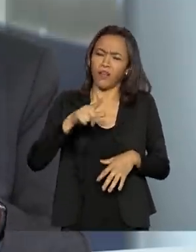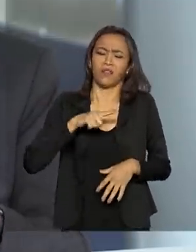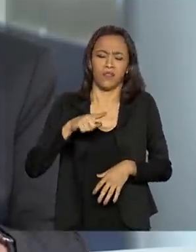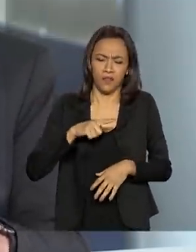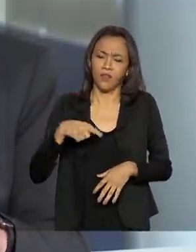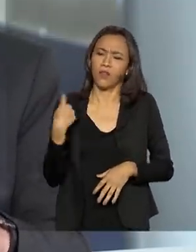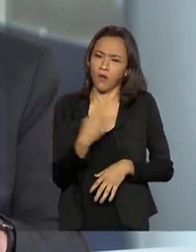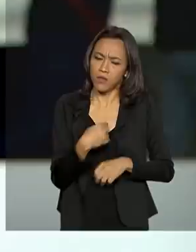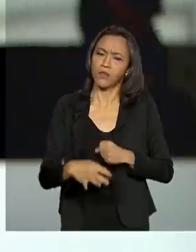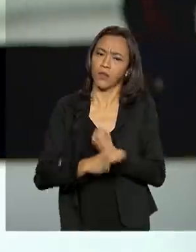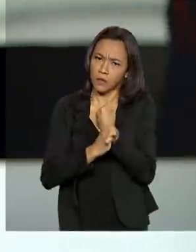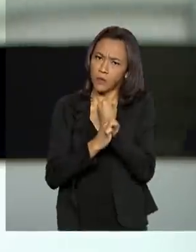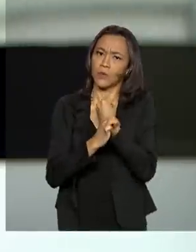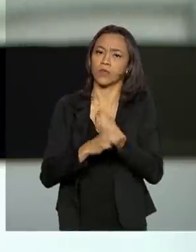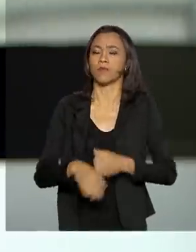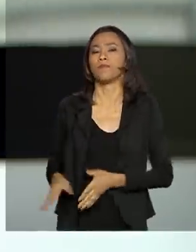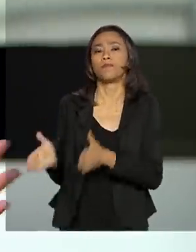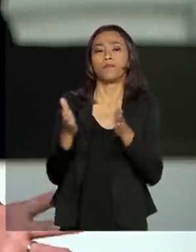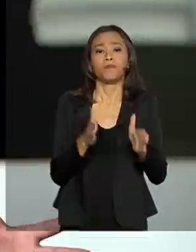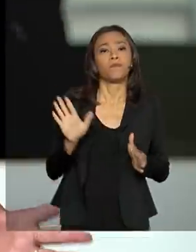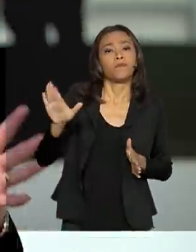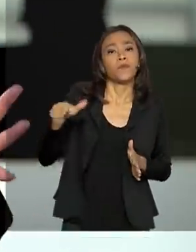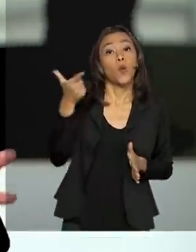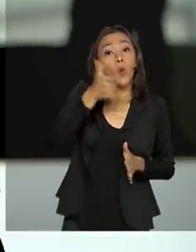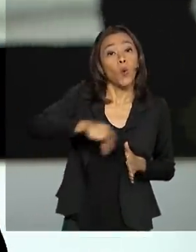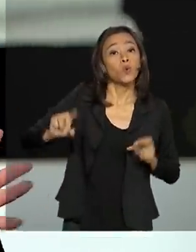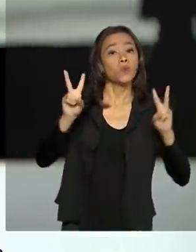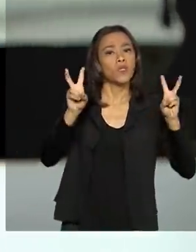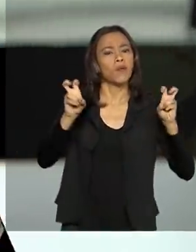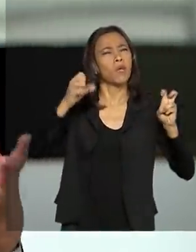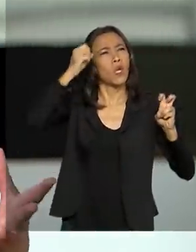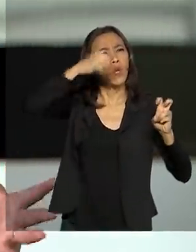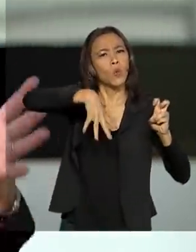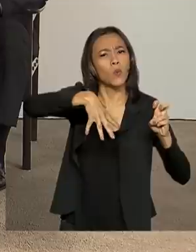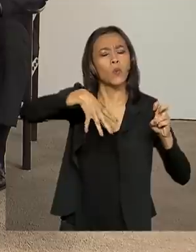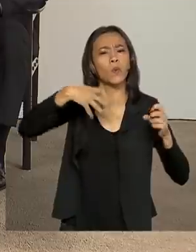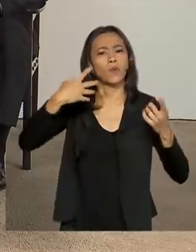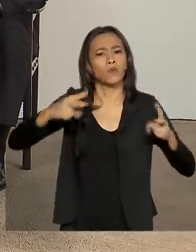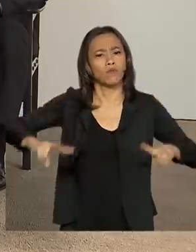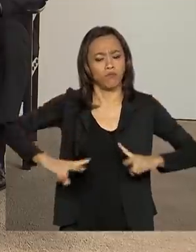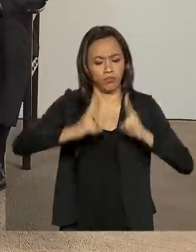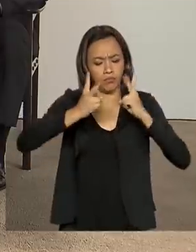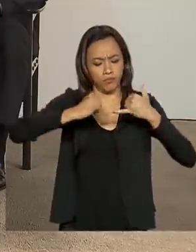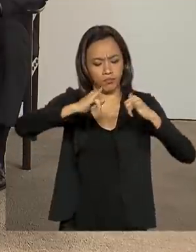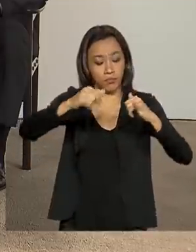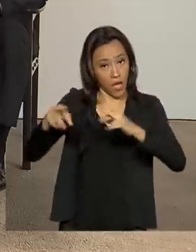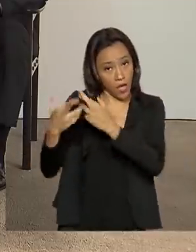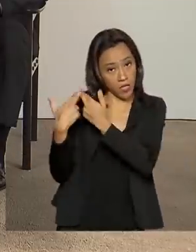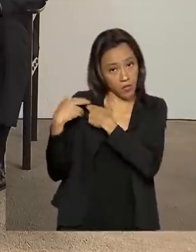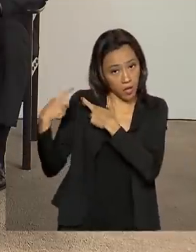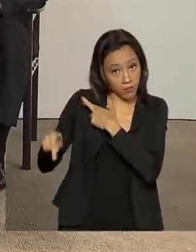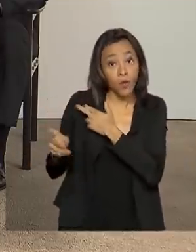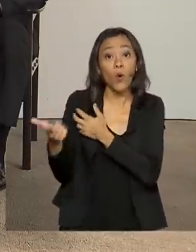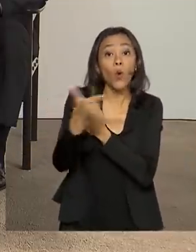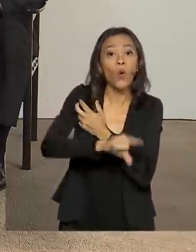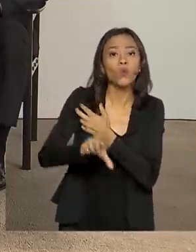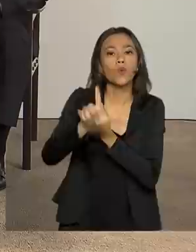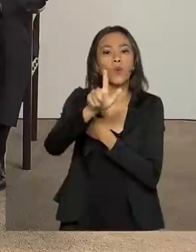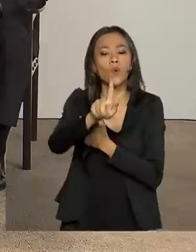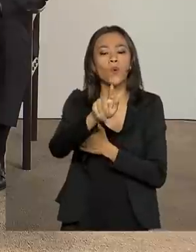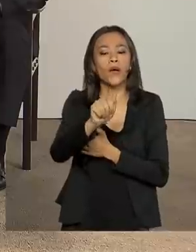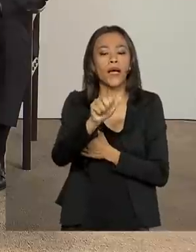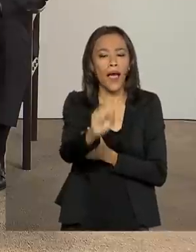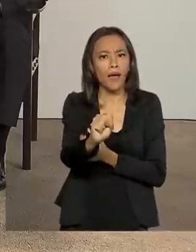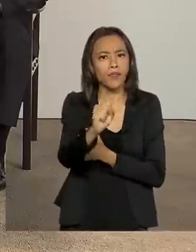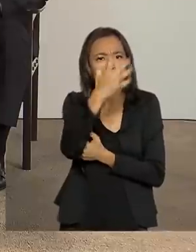nós garantimos isso. Agora, ministro, um outro assunto além da luz, a energia elétrica que faz parte da sua pasta, é o gás, que é tão importante, né? Agora que as pessoas